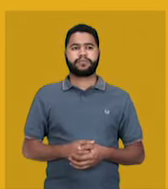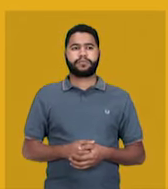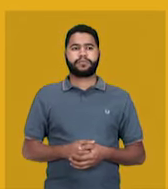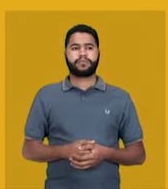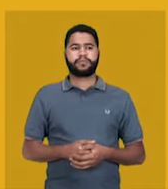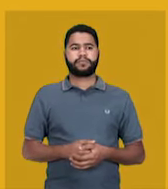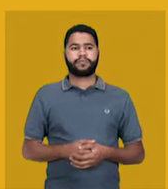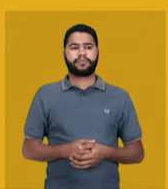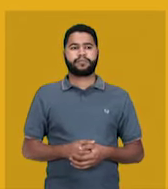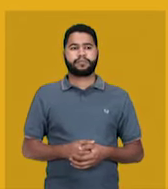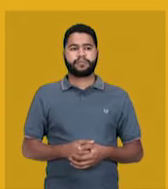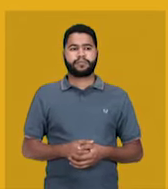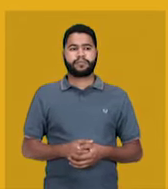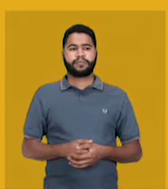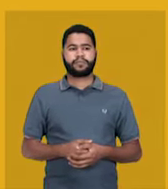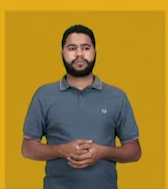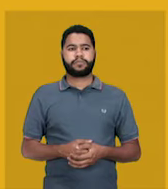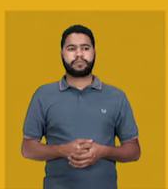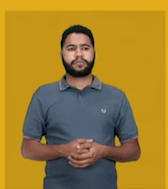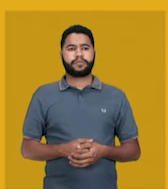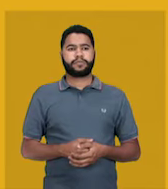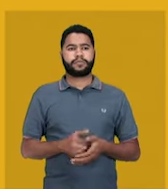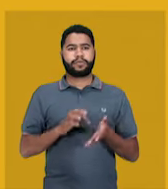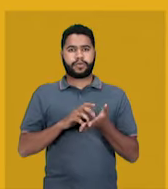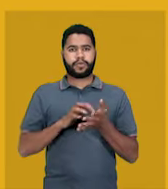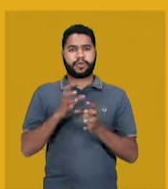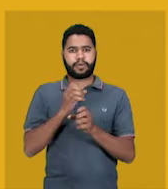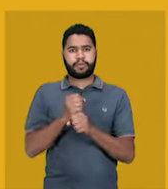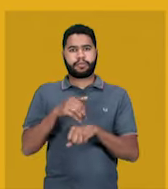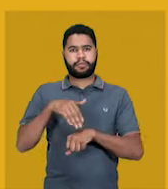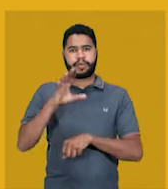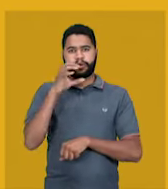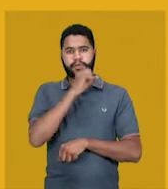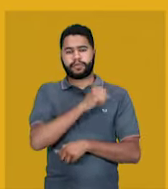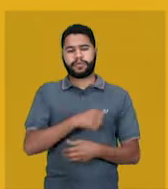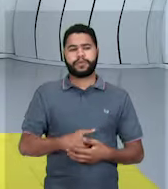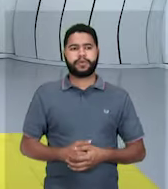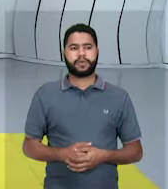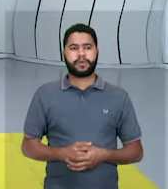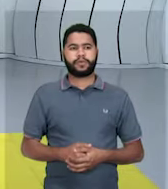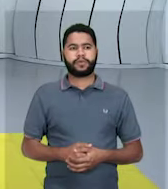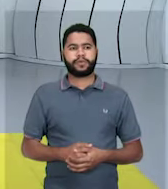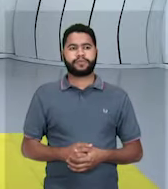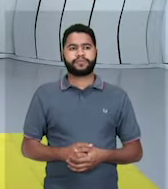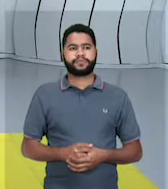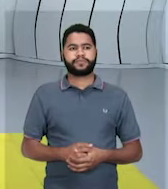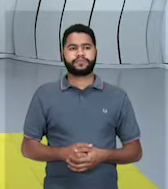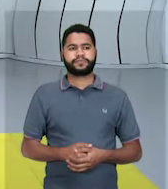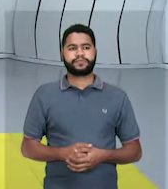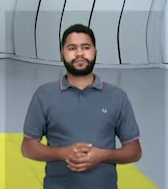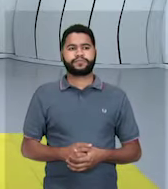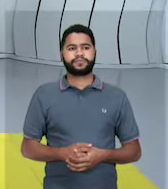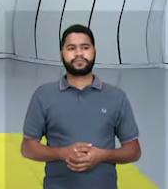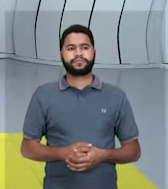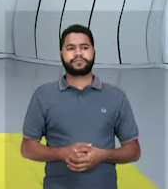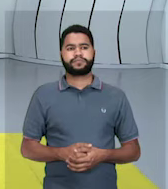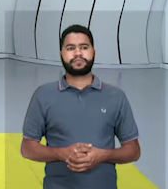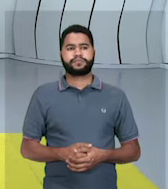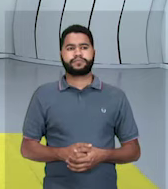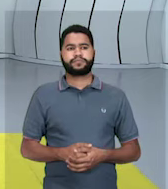X vai ser igual, fazendo a calculadora para a gente ganhar um pouquinho de tempo. 18 vezes 36, nós